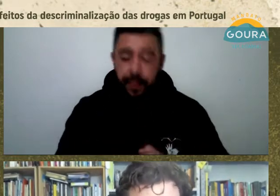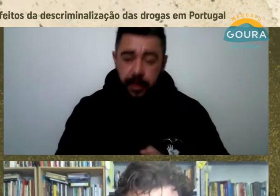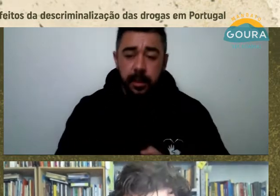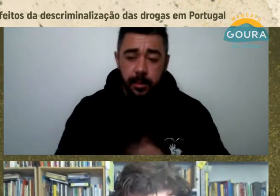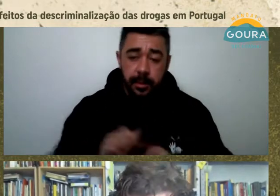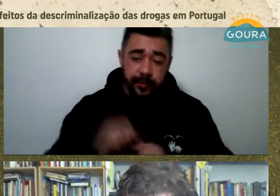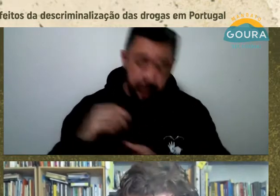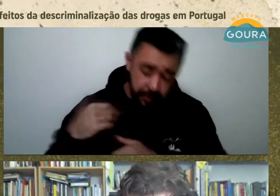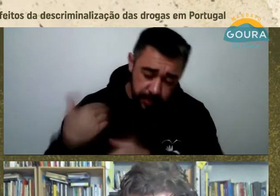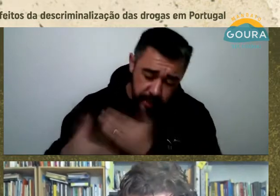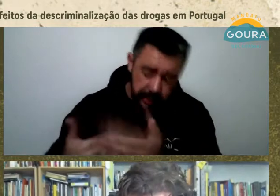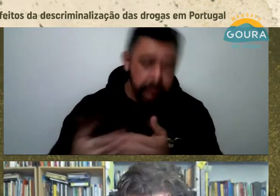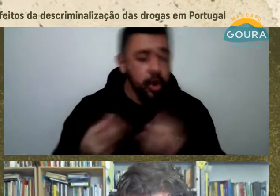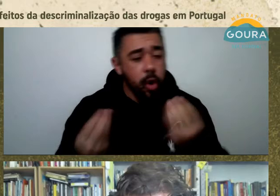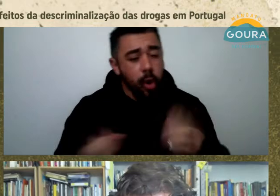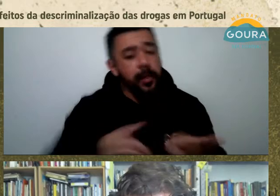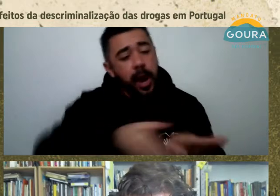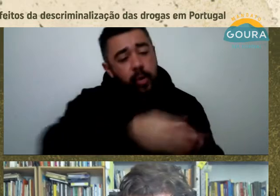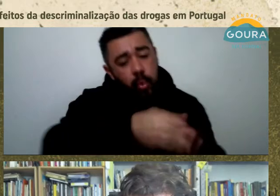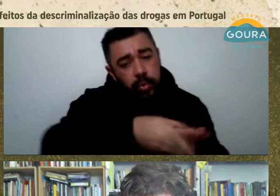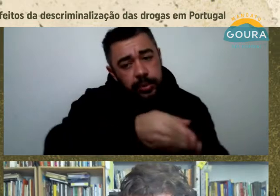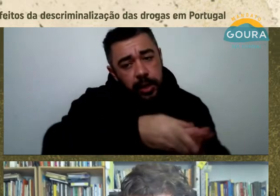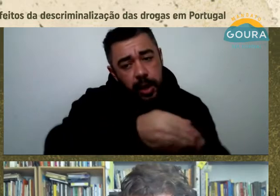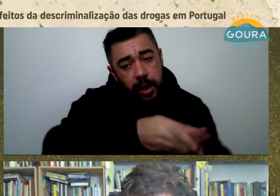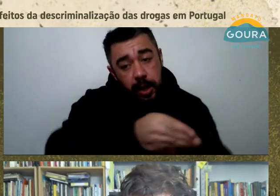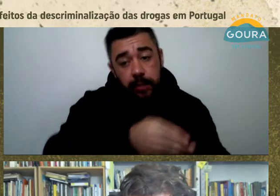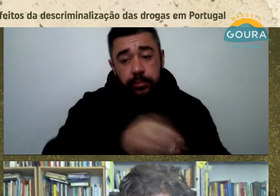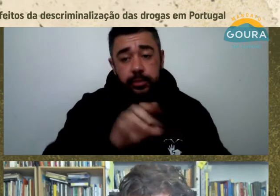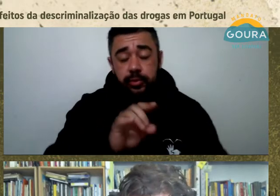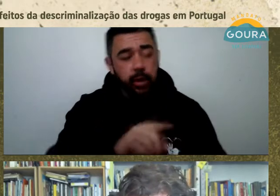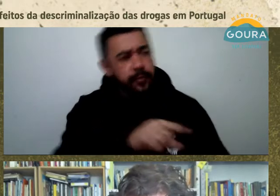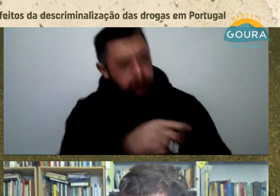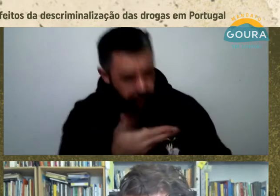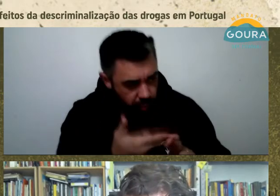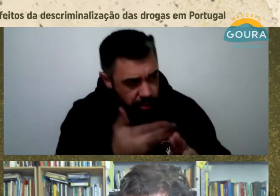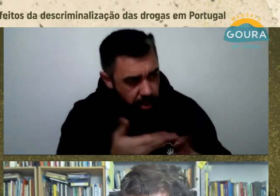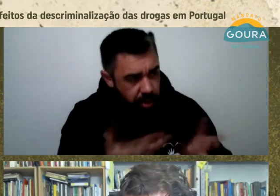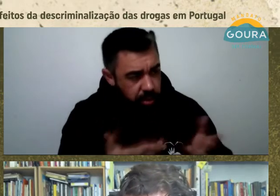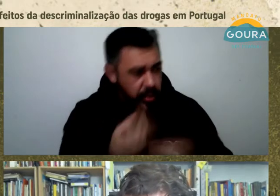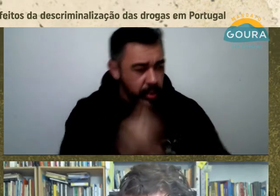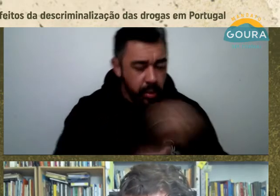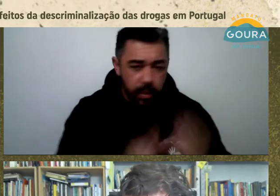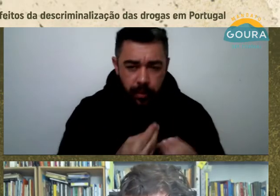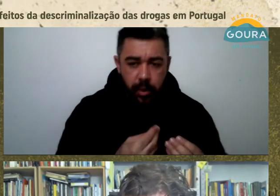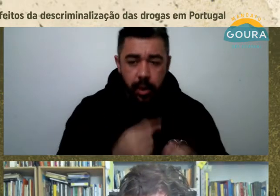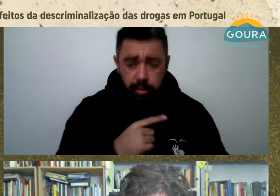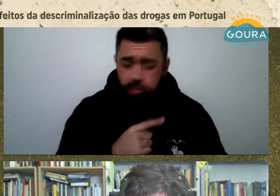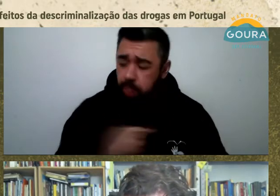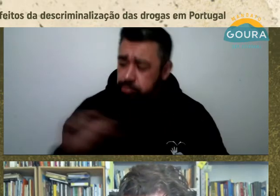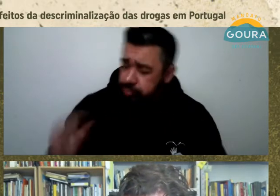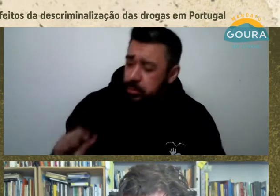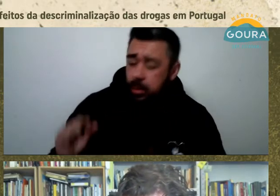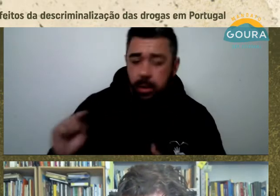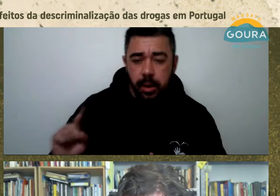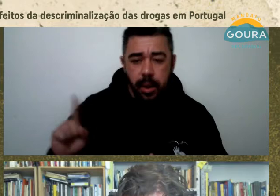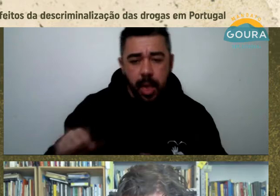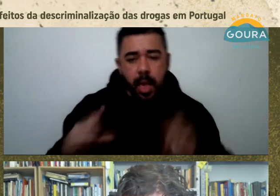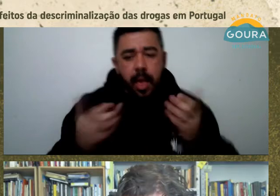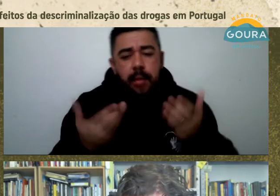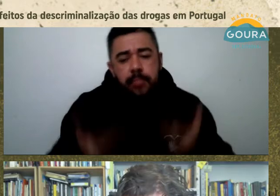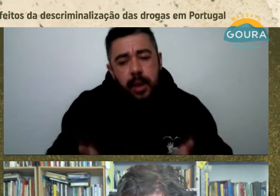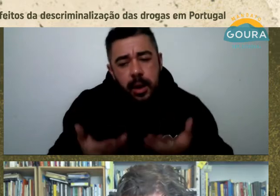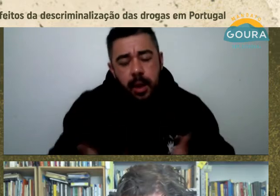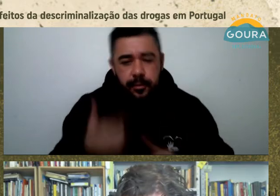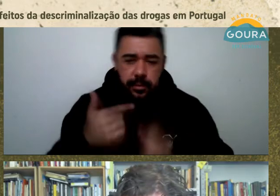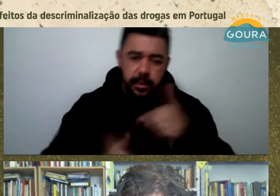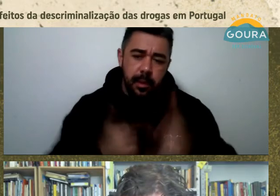processos, de instruir processos por mero consumo ou posse para consumo, aliviou as forças policiais